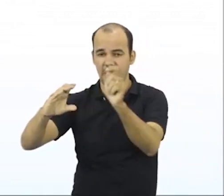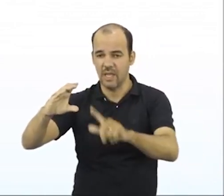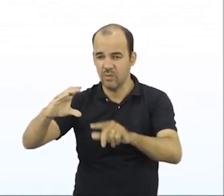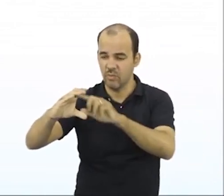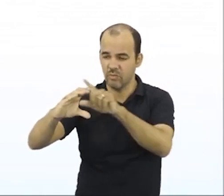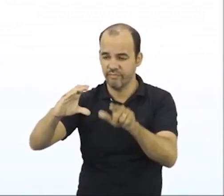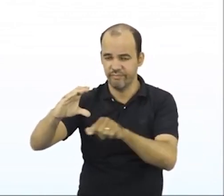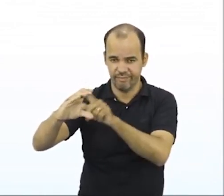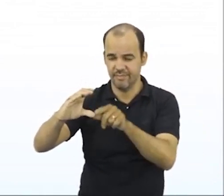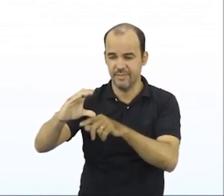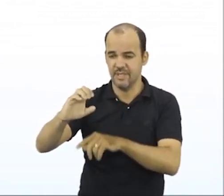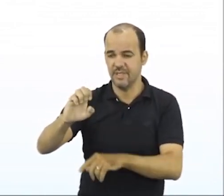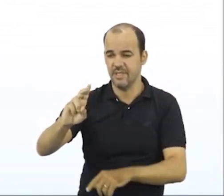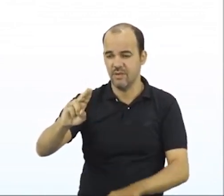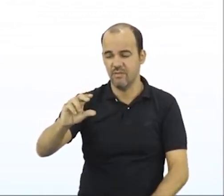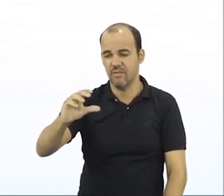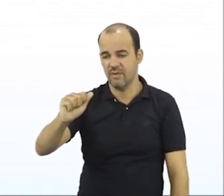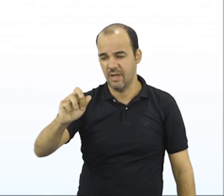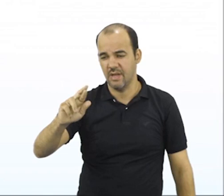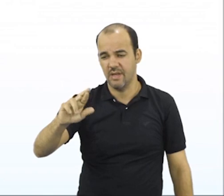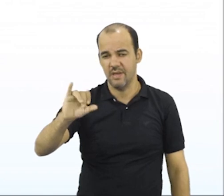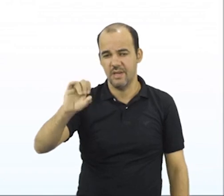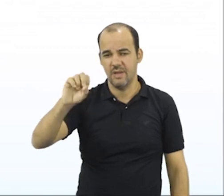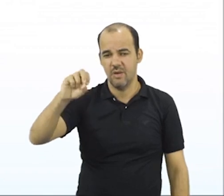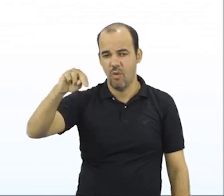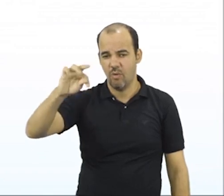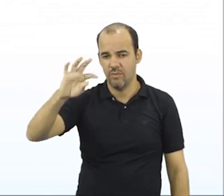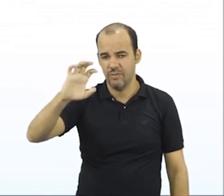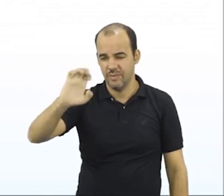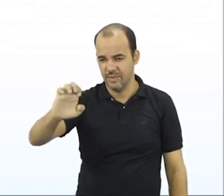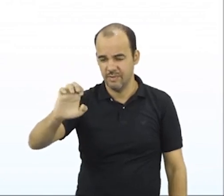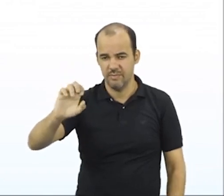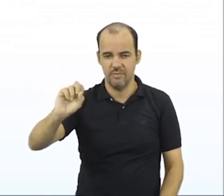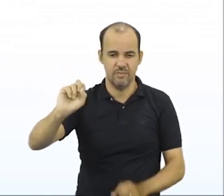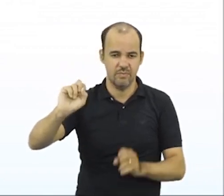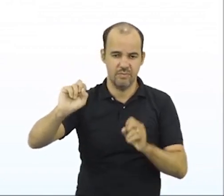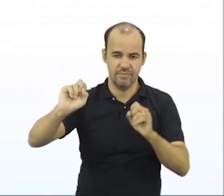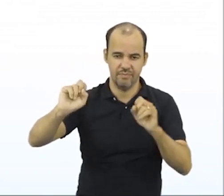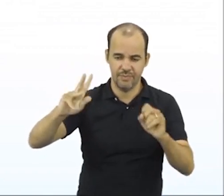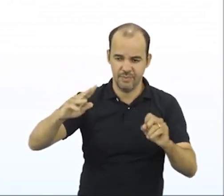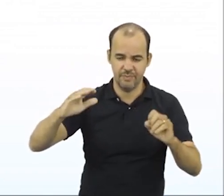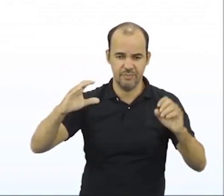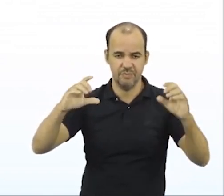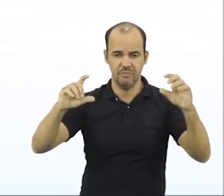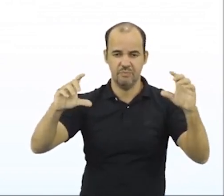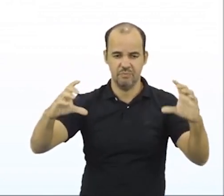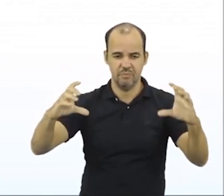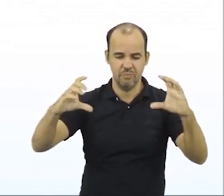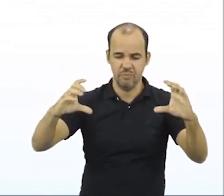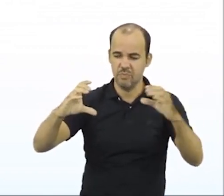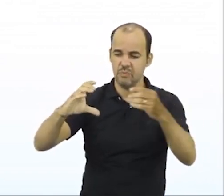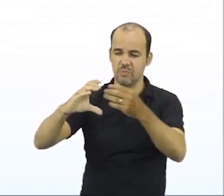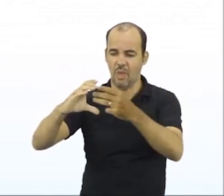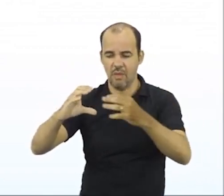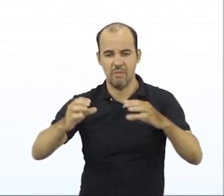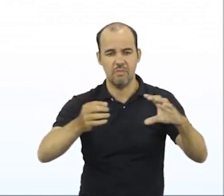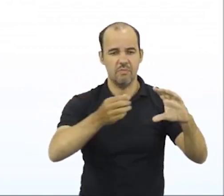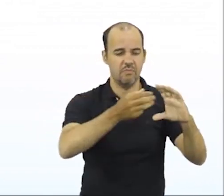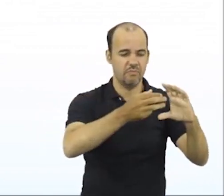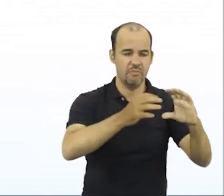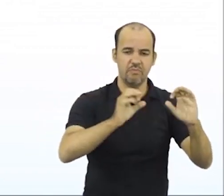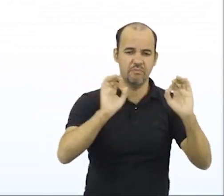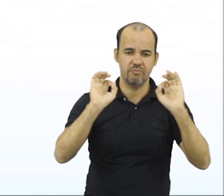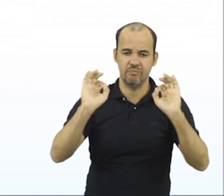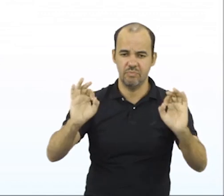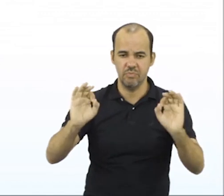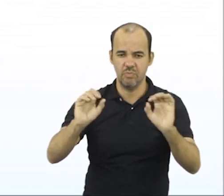ser uma célula que eu vou chamar de eucarionte. vai ser a célula que eu vou chamar de eucarionte. Eu